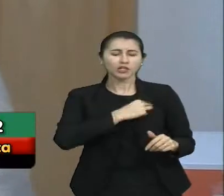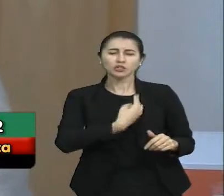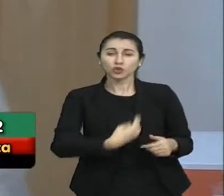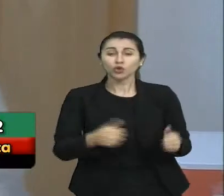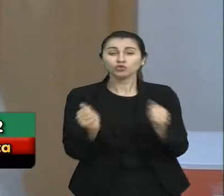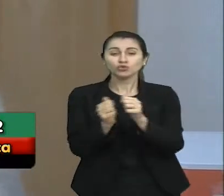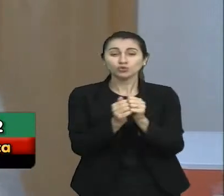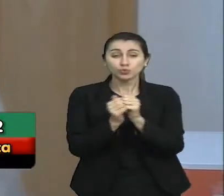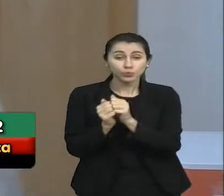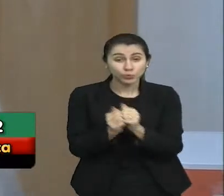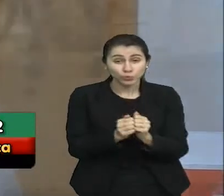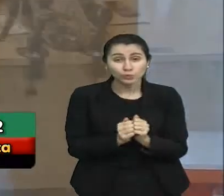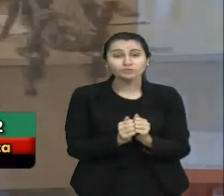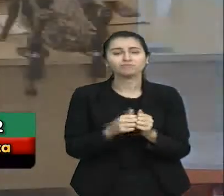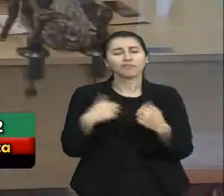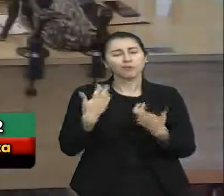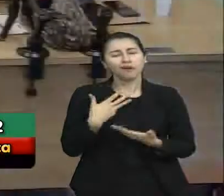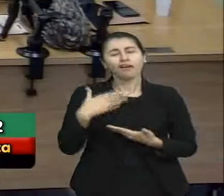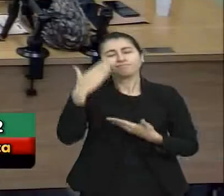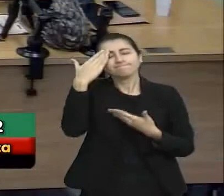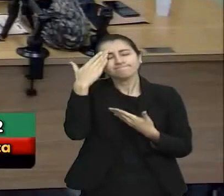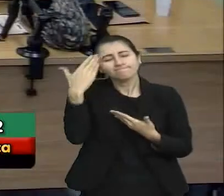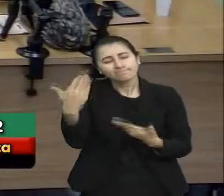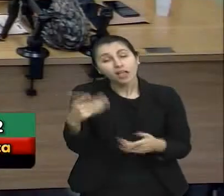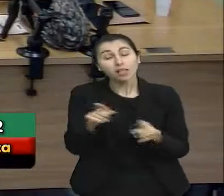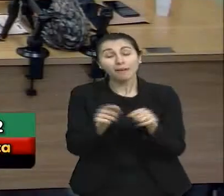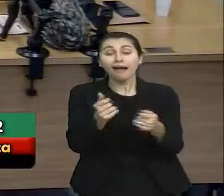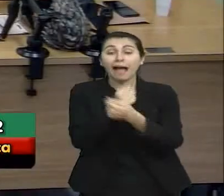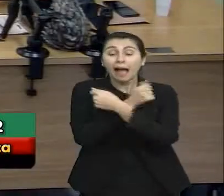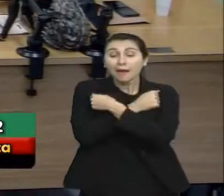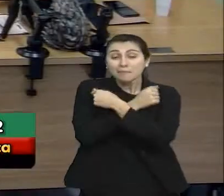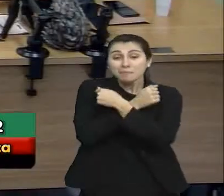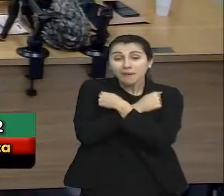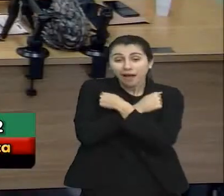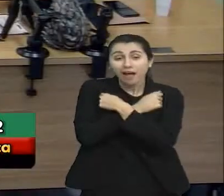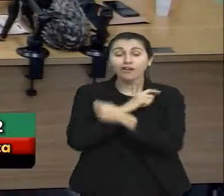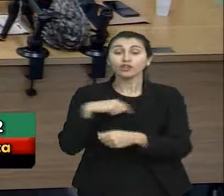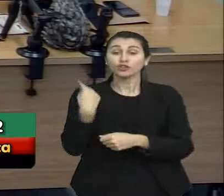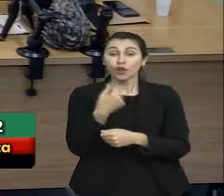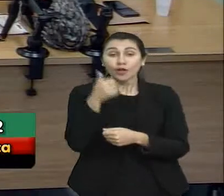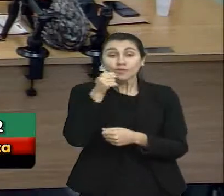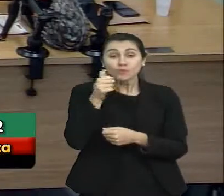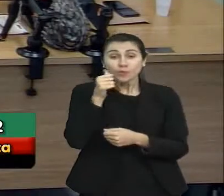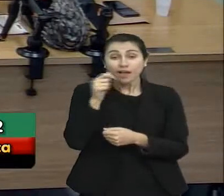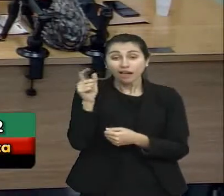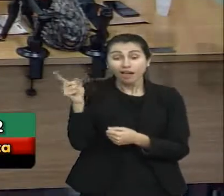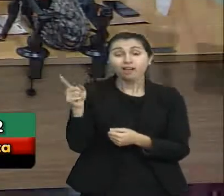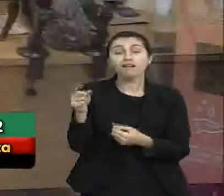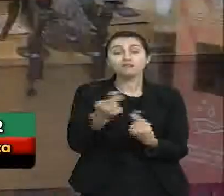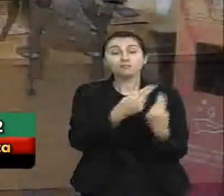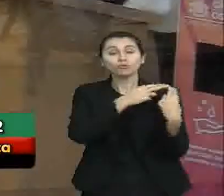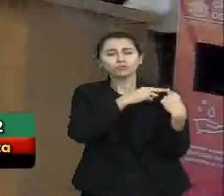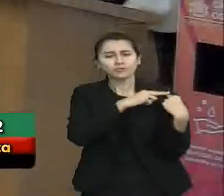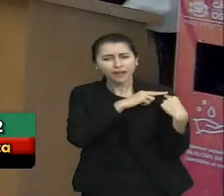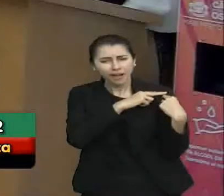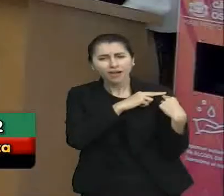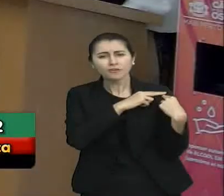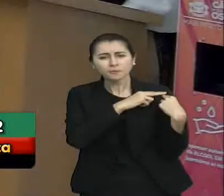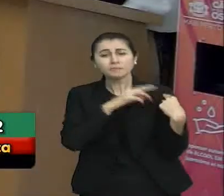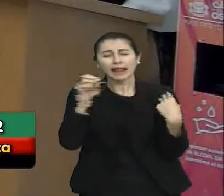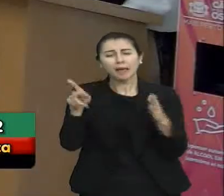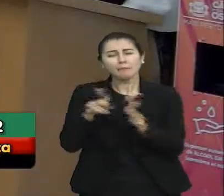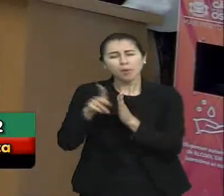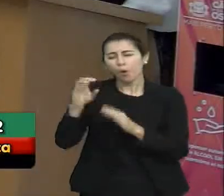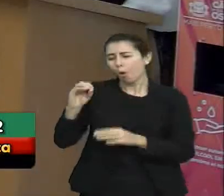gente é muito grata, deixo aqui meu abraço e gratidão à nossa presidente da 56ª subseção da OAB